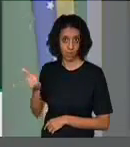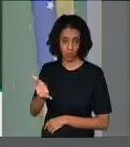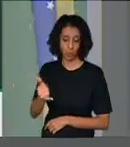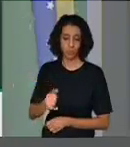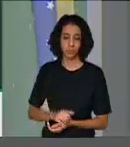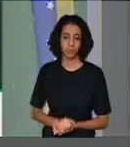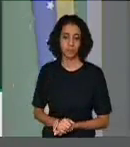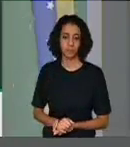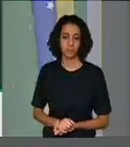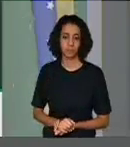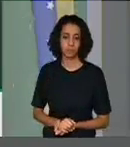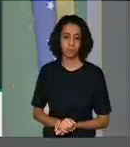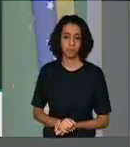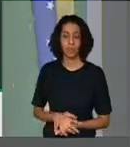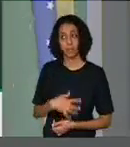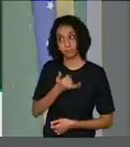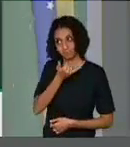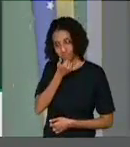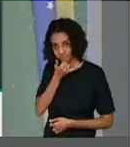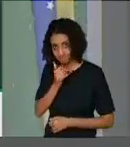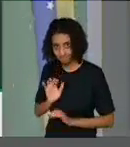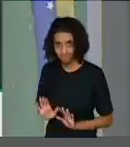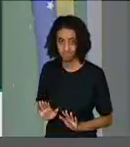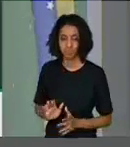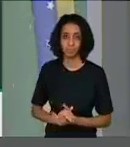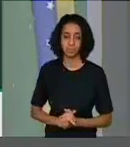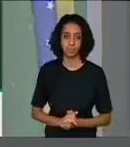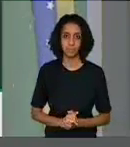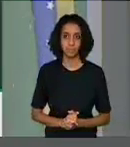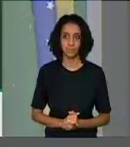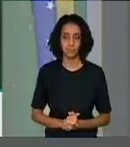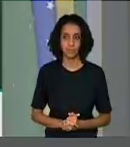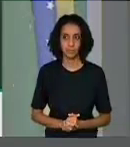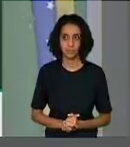o meu respeito, que o adivina venha. Eu acho que